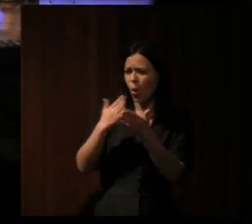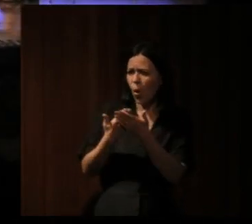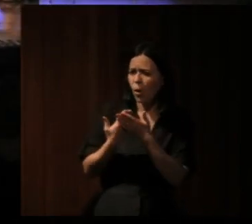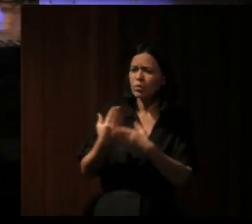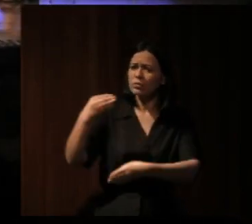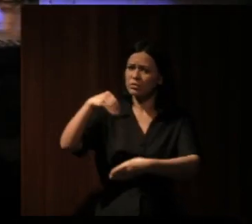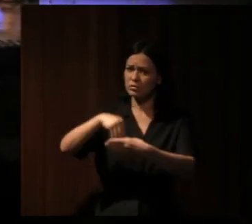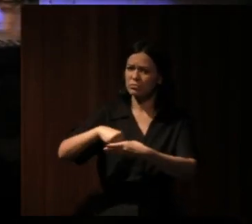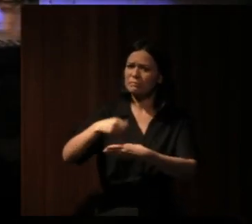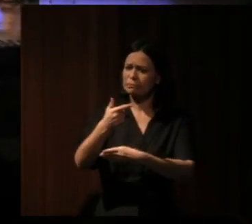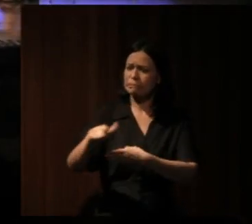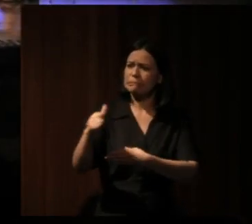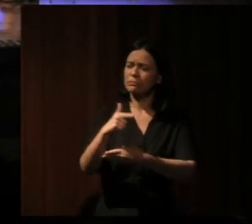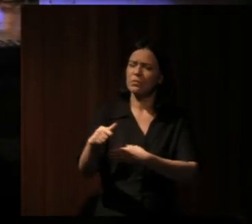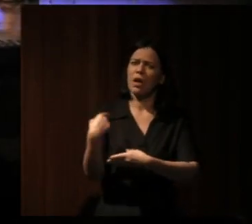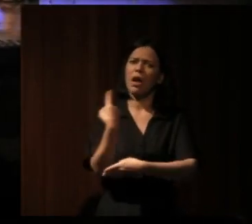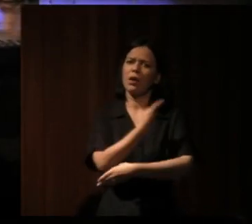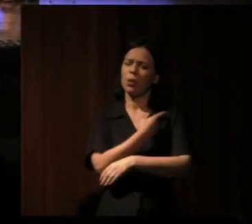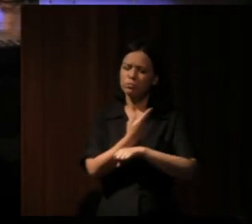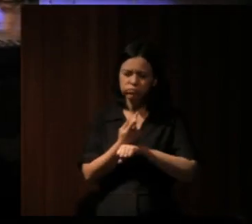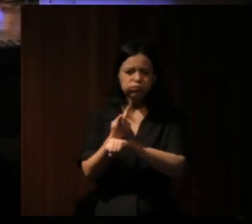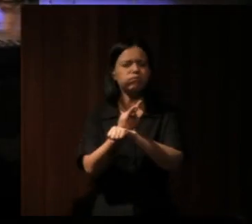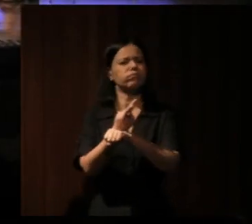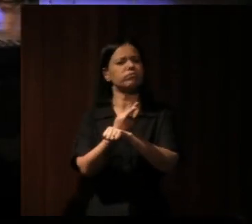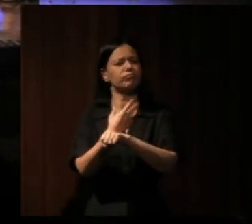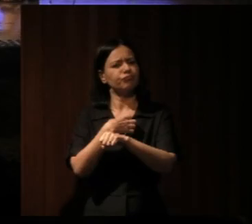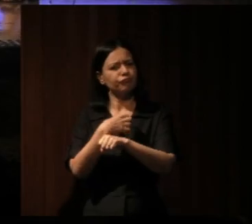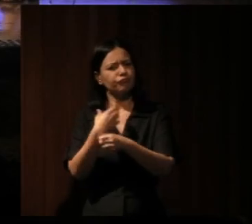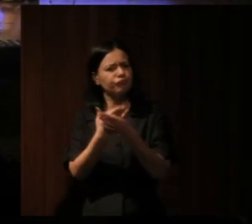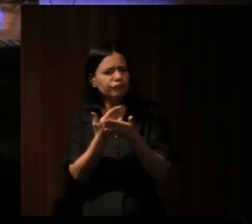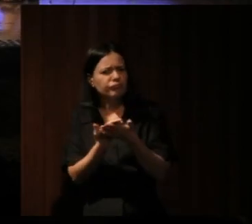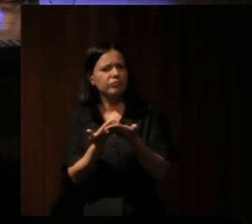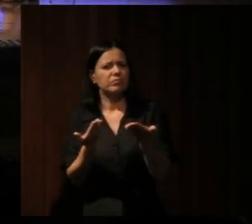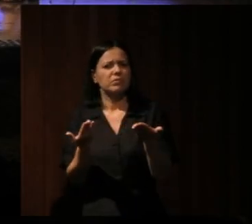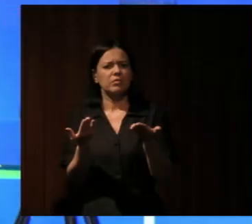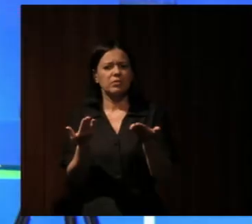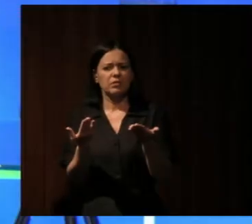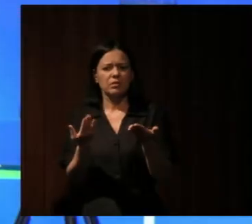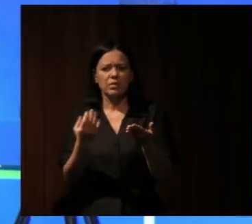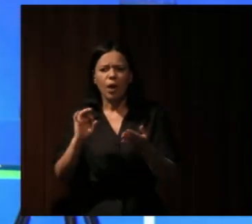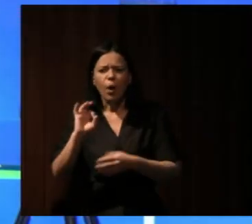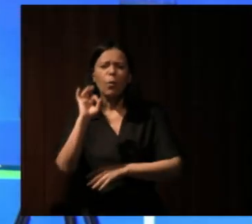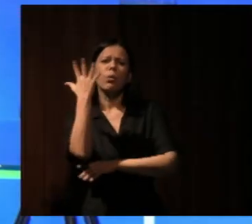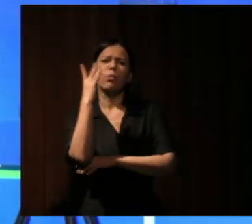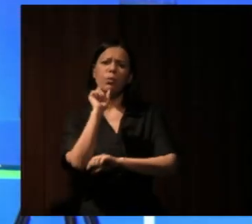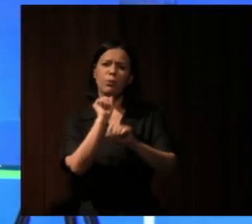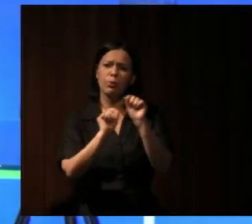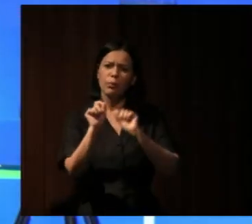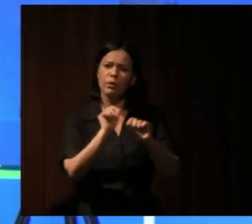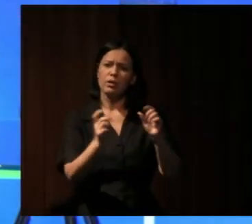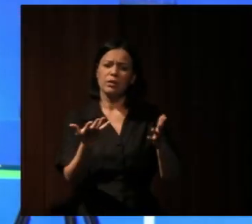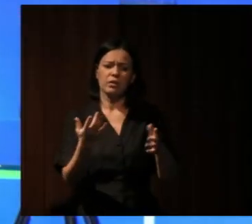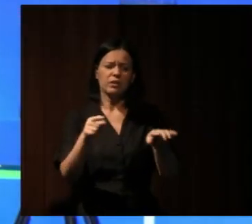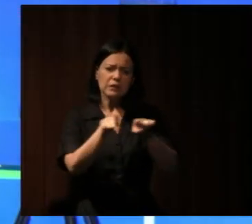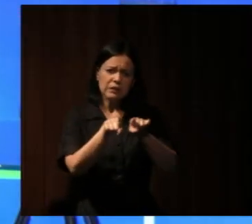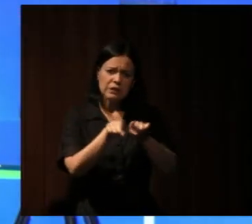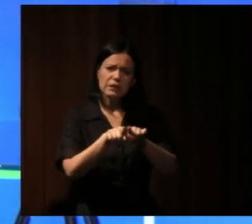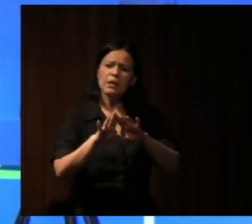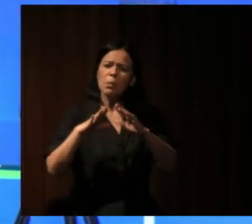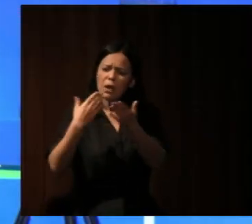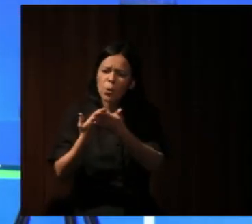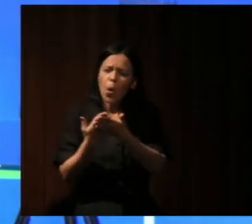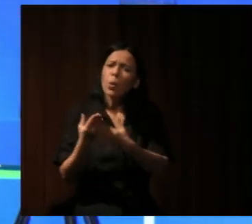gente a gente procurou assim saber tentar entender o que tava acontecendo qu o que que tava acontecendo dentro das